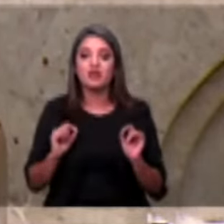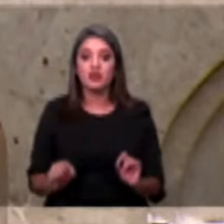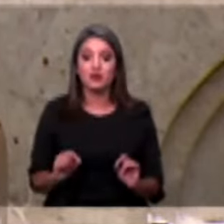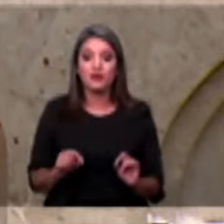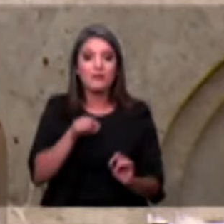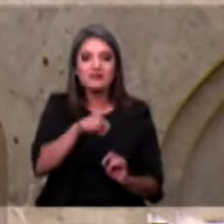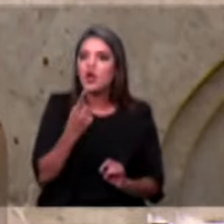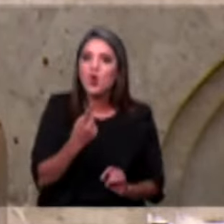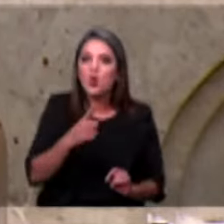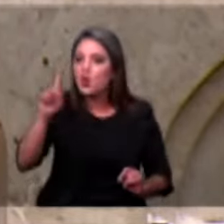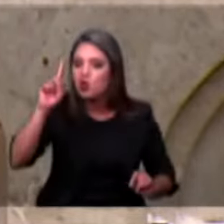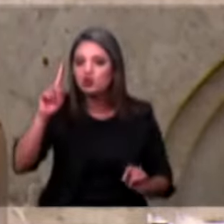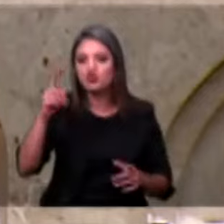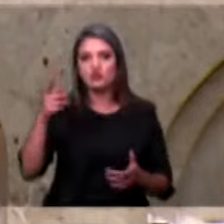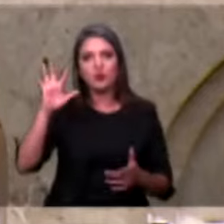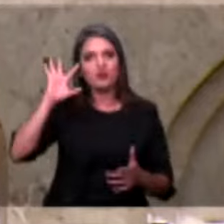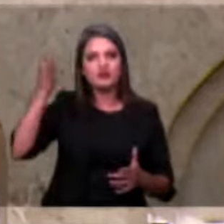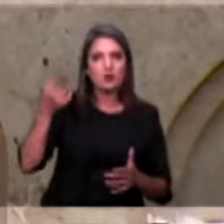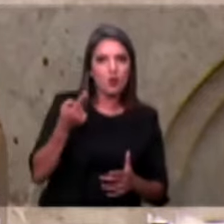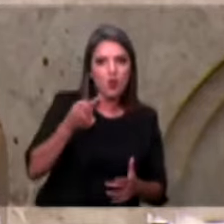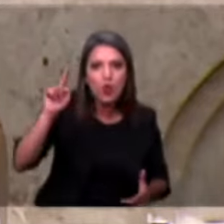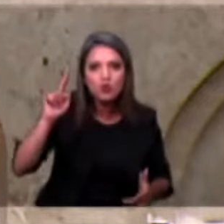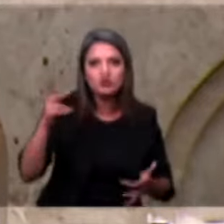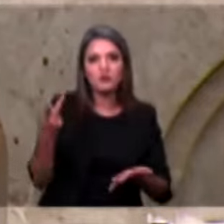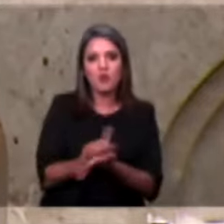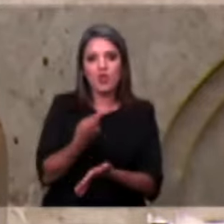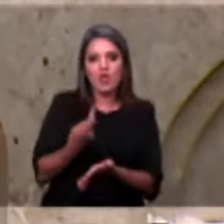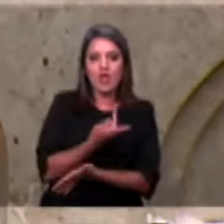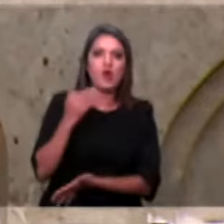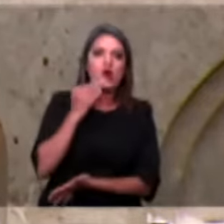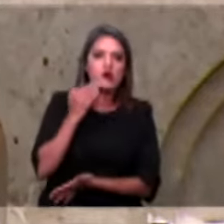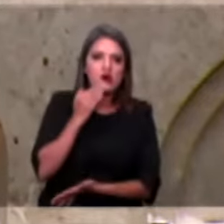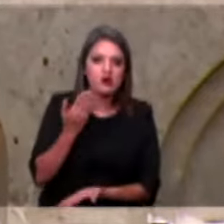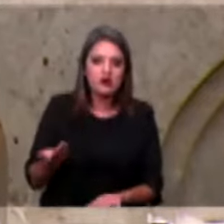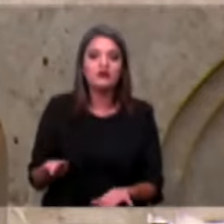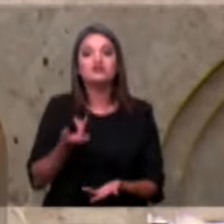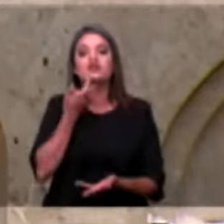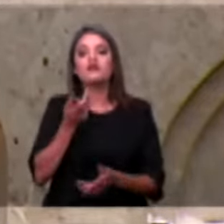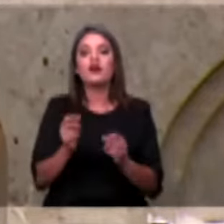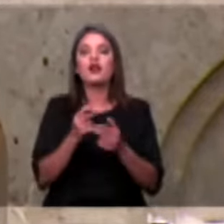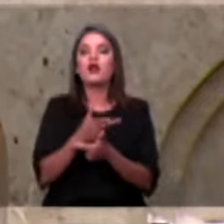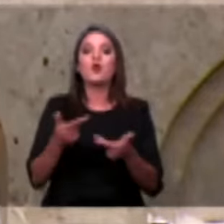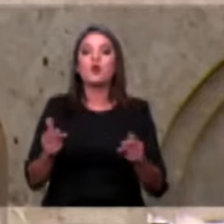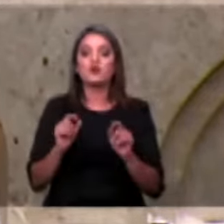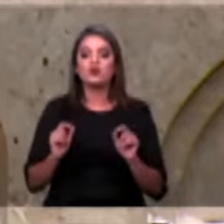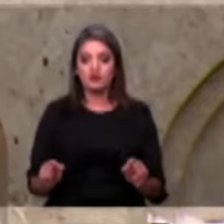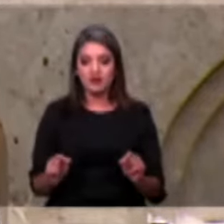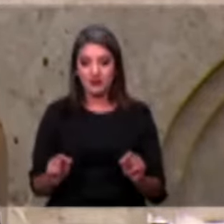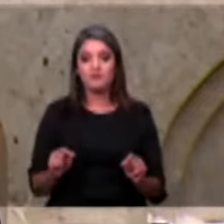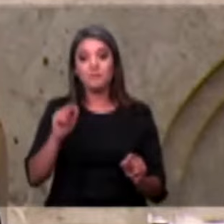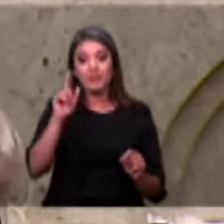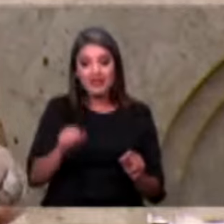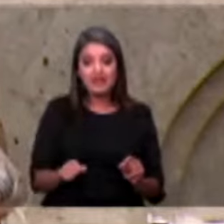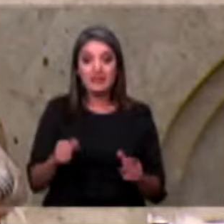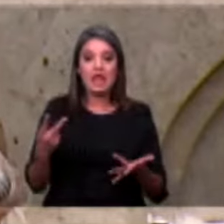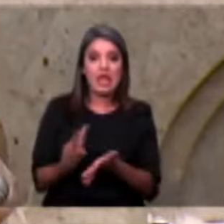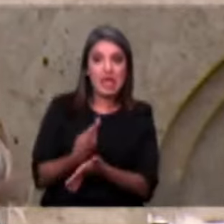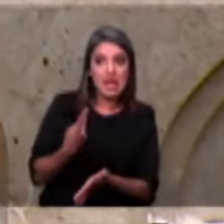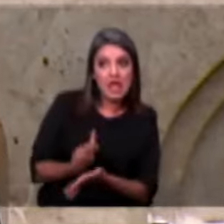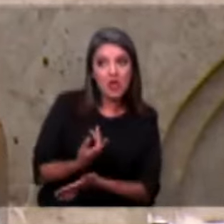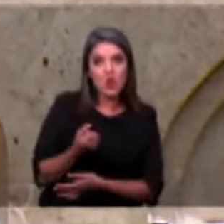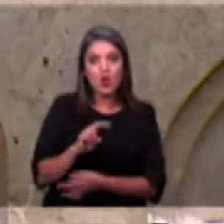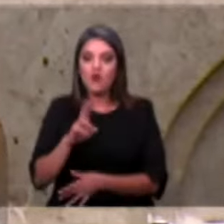último, de decidir por último, de dizer alguma coisa que seja considerada como erro ou como